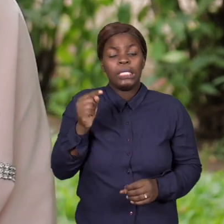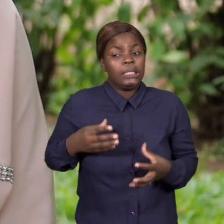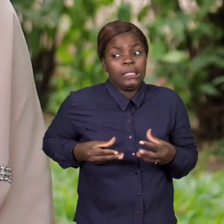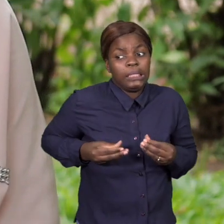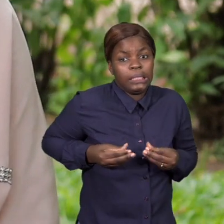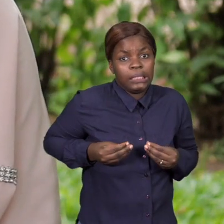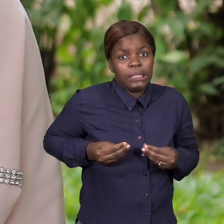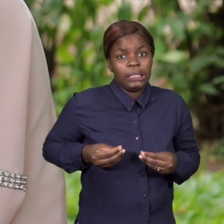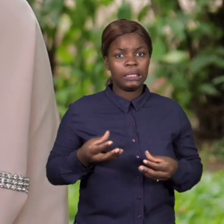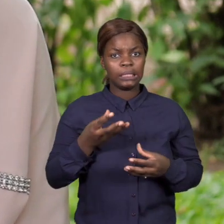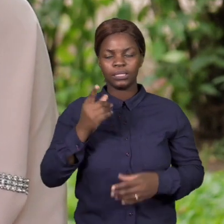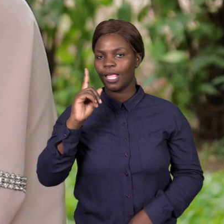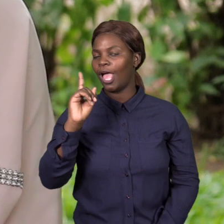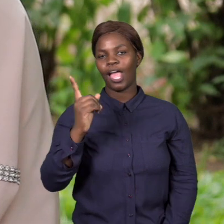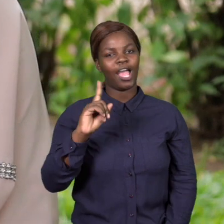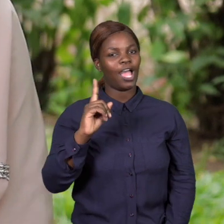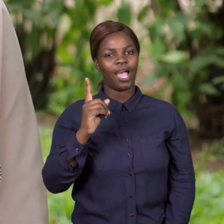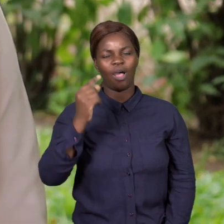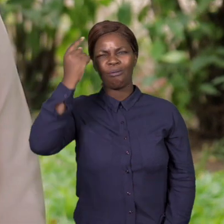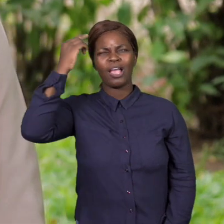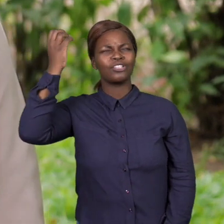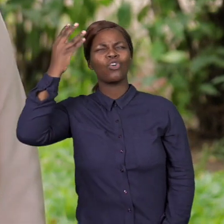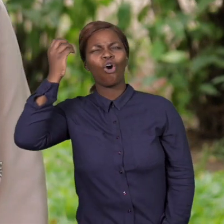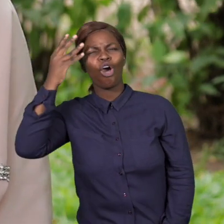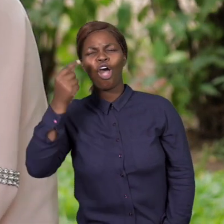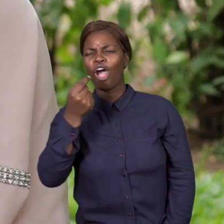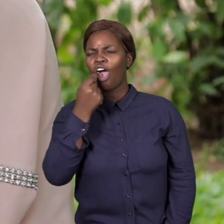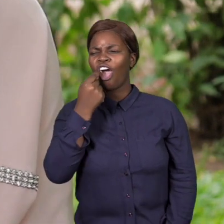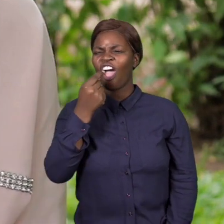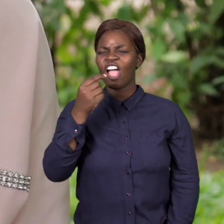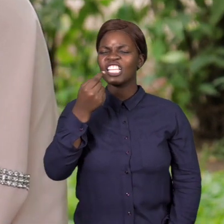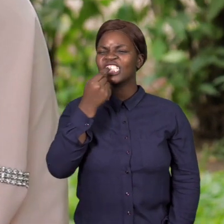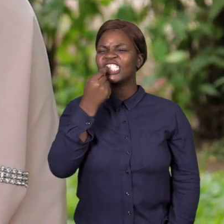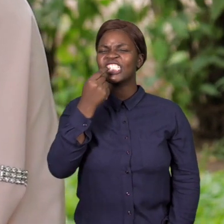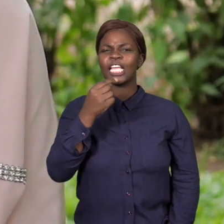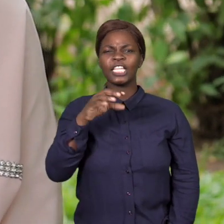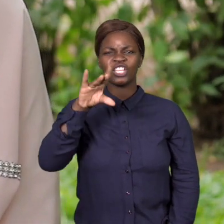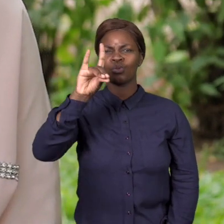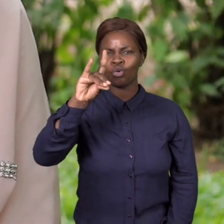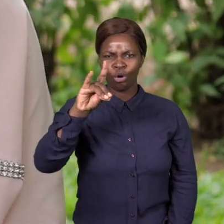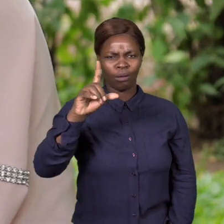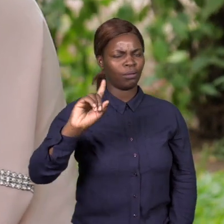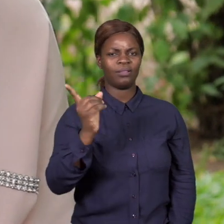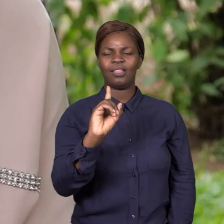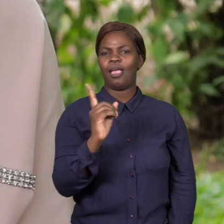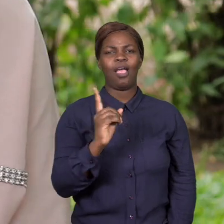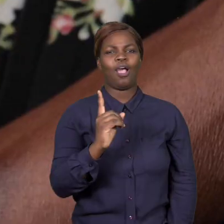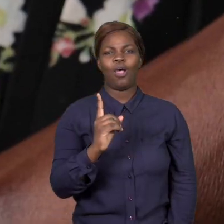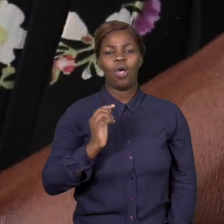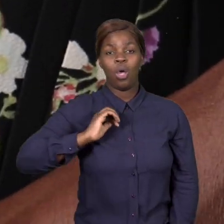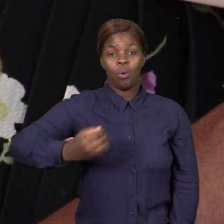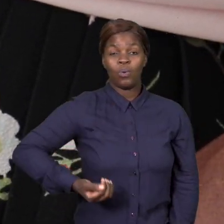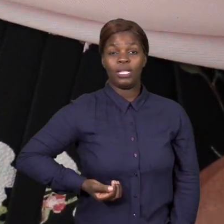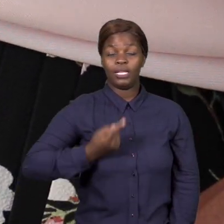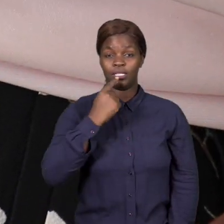De que aquilo ali vou ir colocar, vai doer minha cabeça, são dentes de cães, enquanto não são.